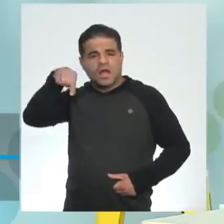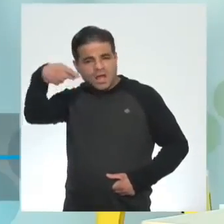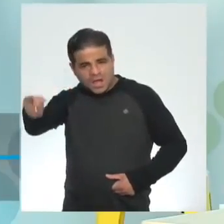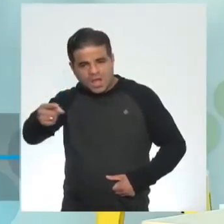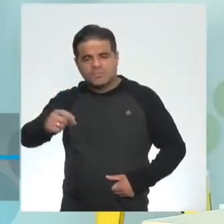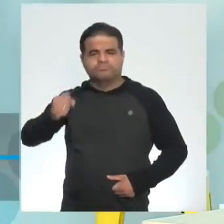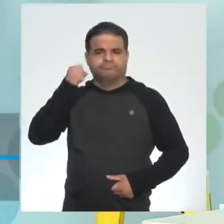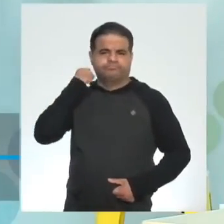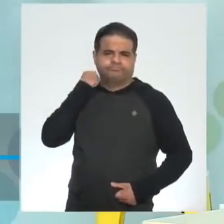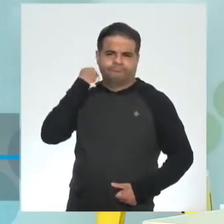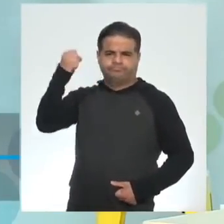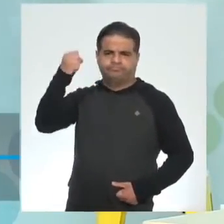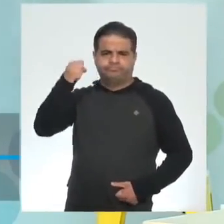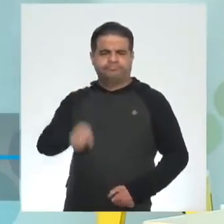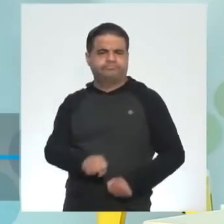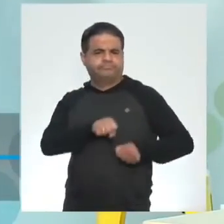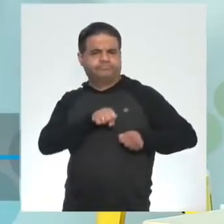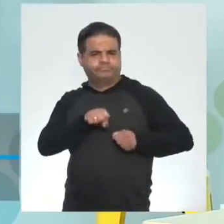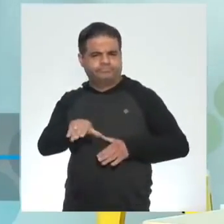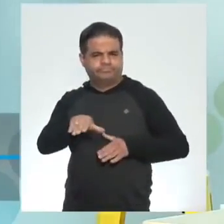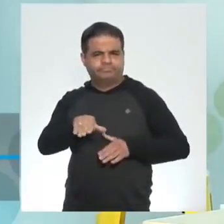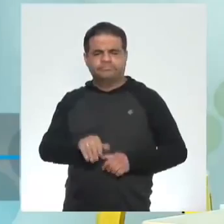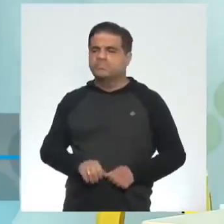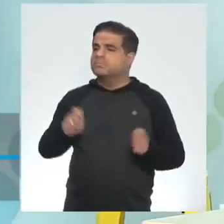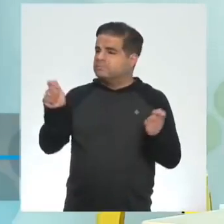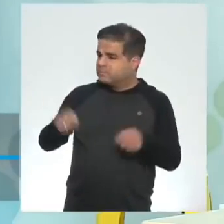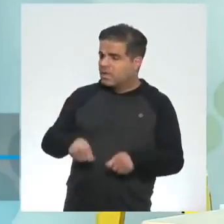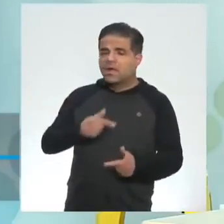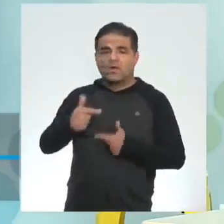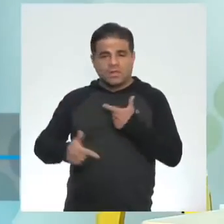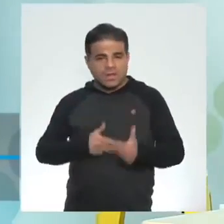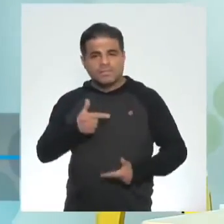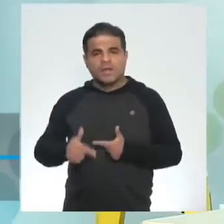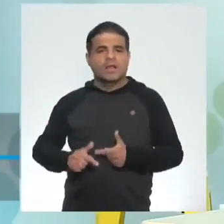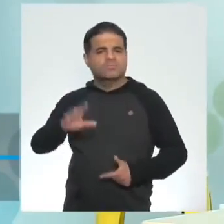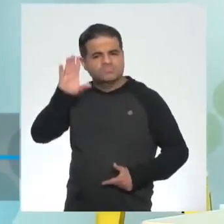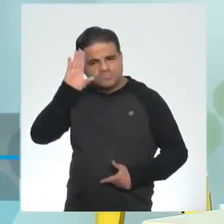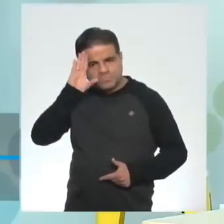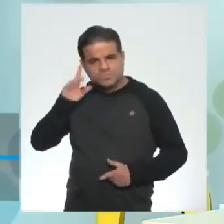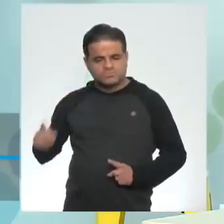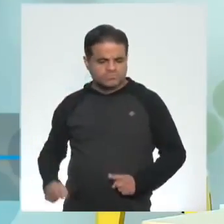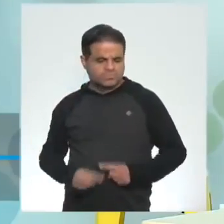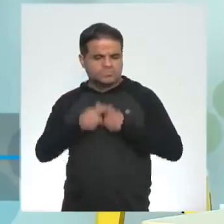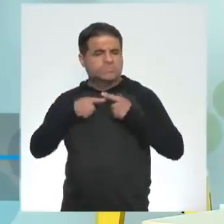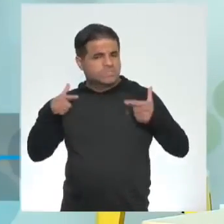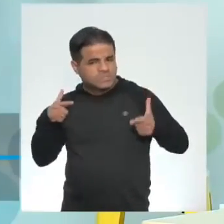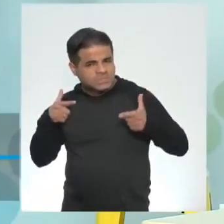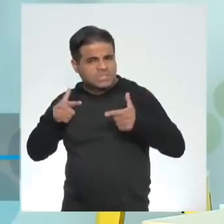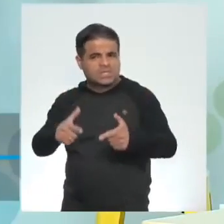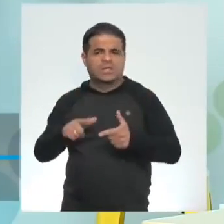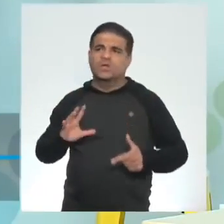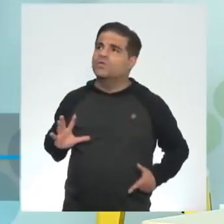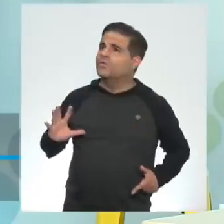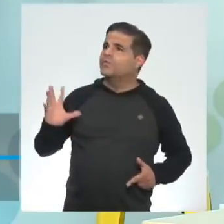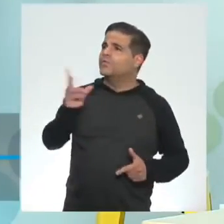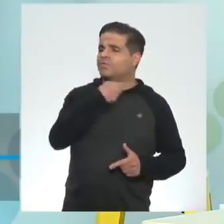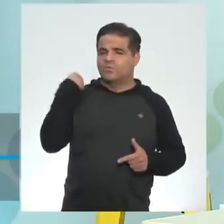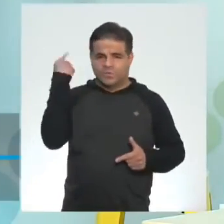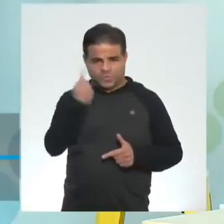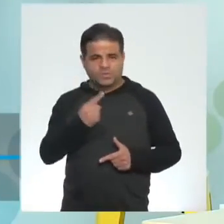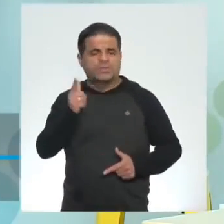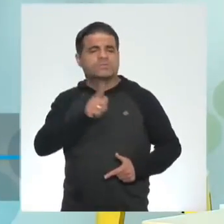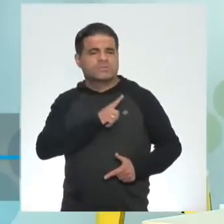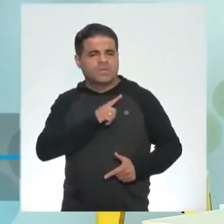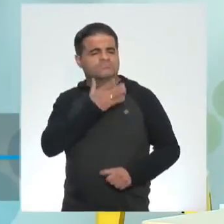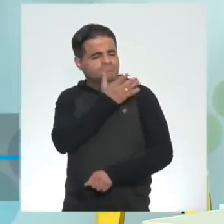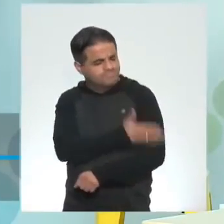nas Forças Armadas, vocês vão começar a trabalhar também os jogos de guerra, como em todas as Forças Armadas